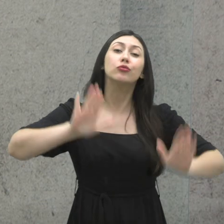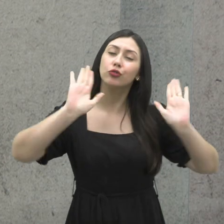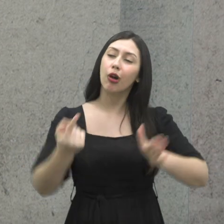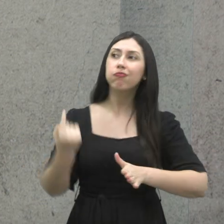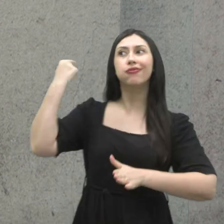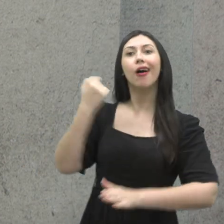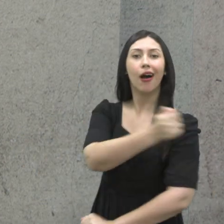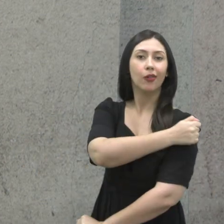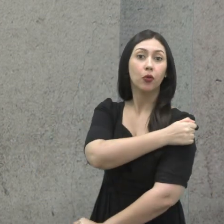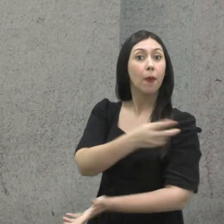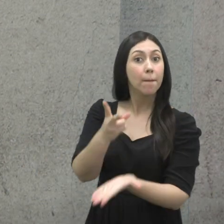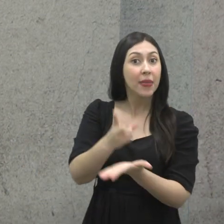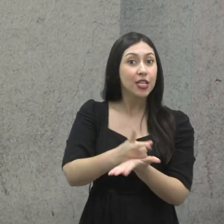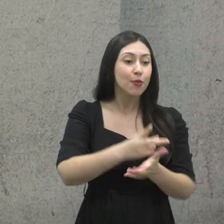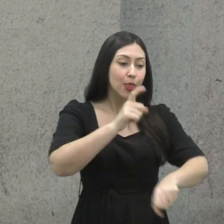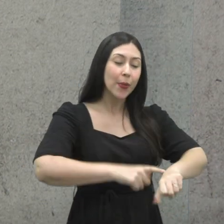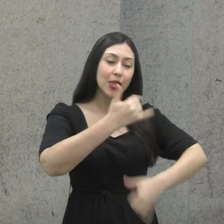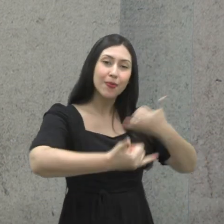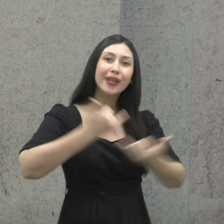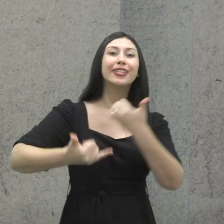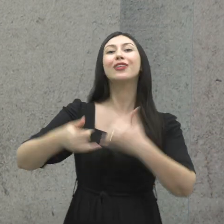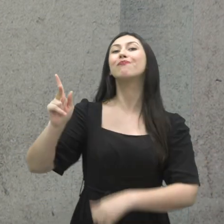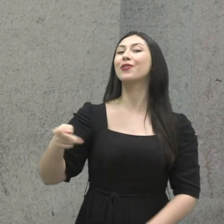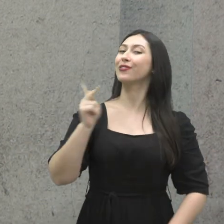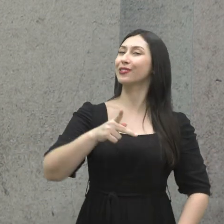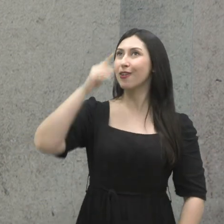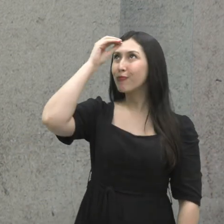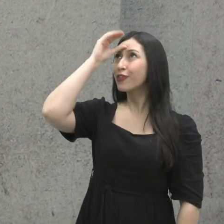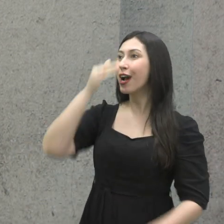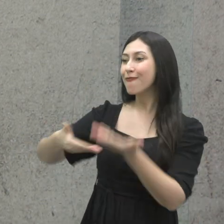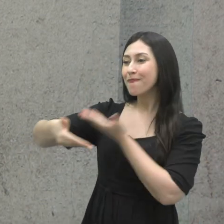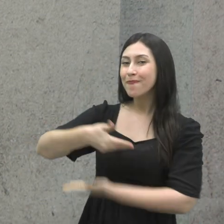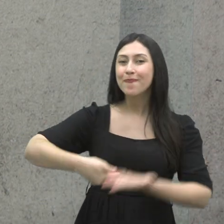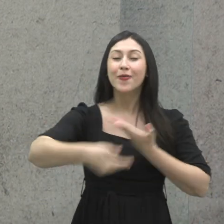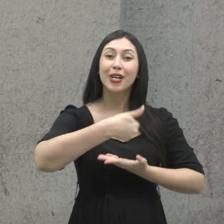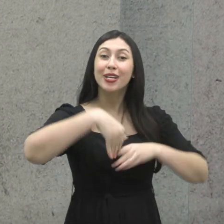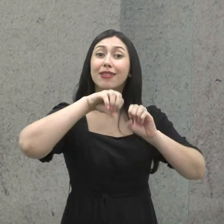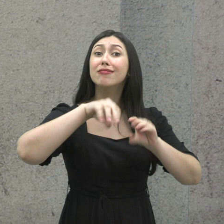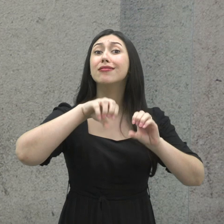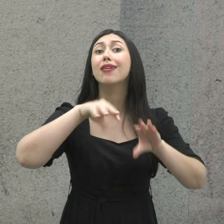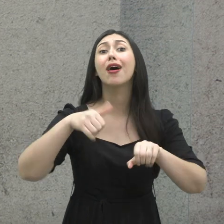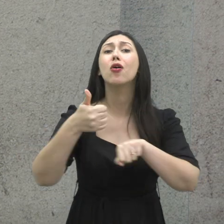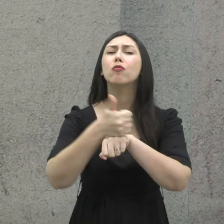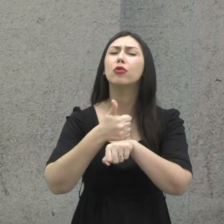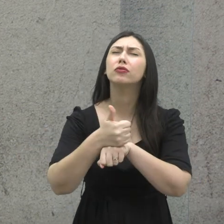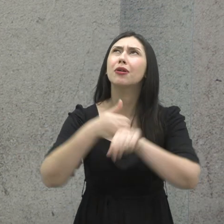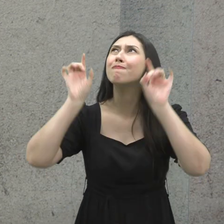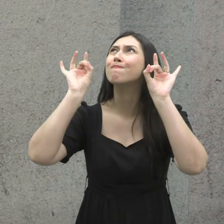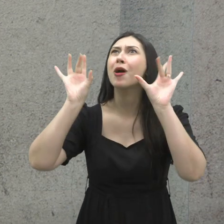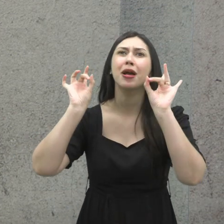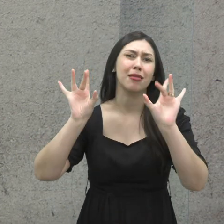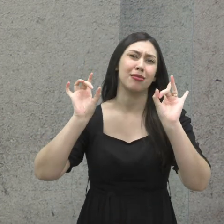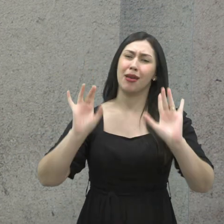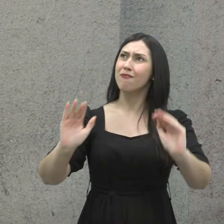os professores estão lá para compartilhar conhecimento. Ensinar é a profissão mais nobre e importante